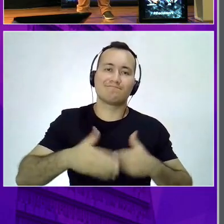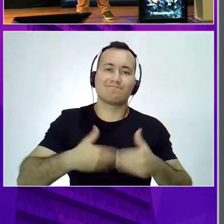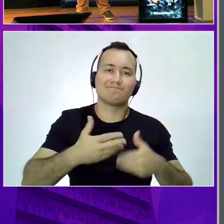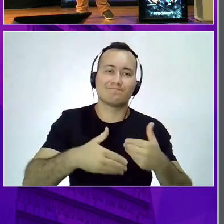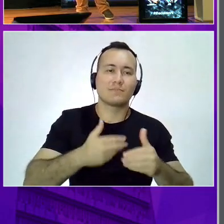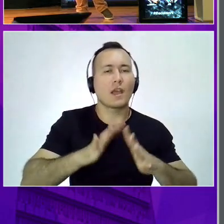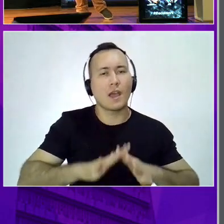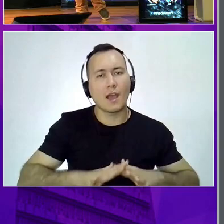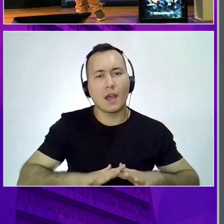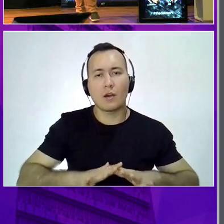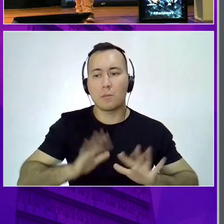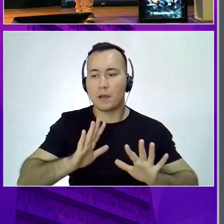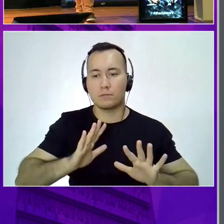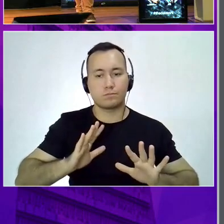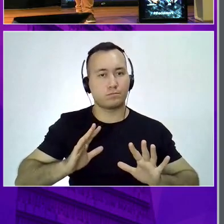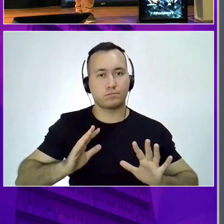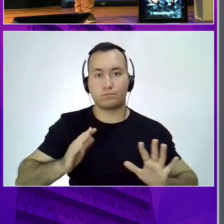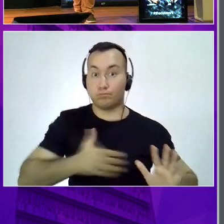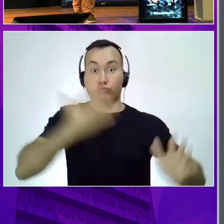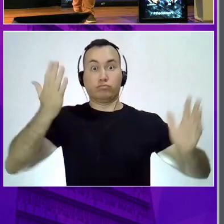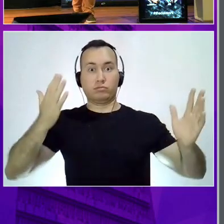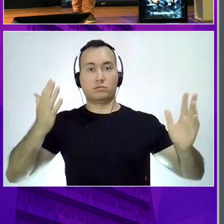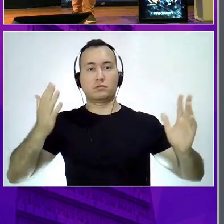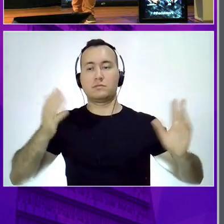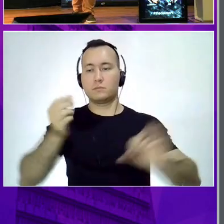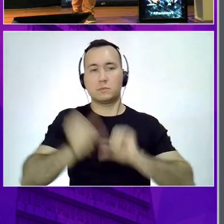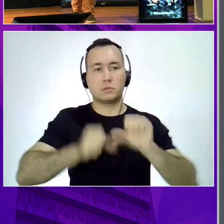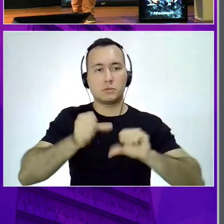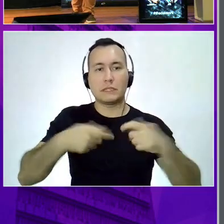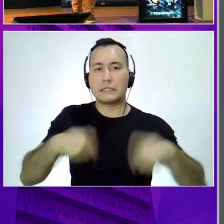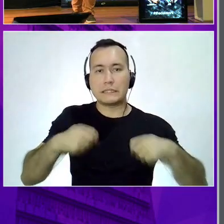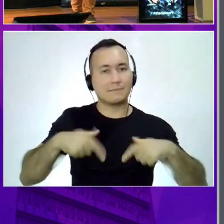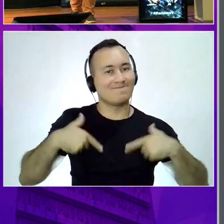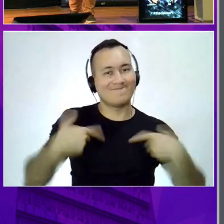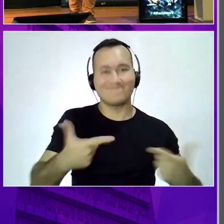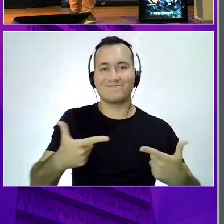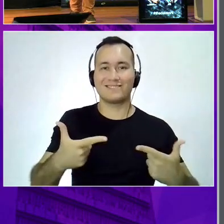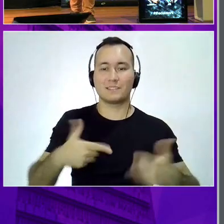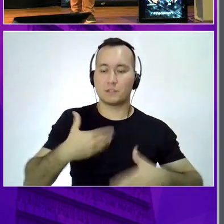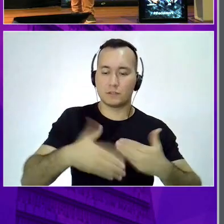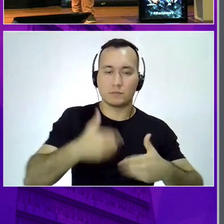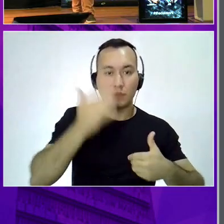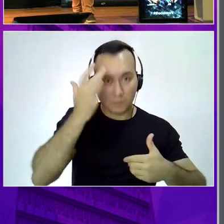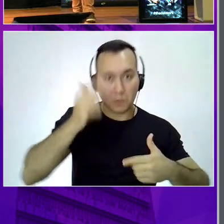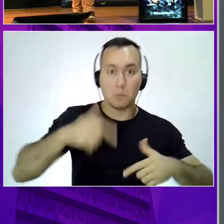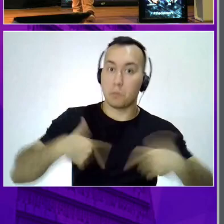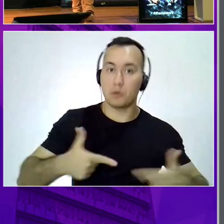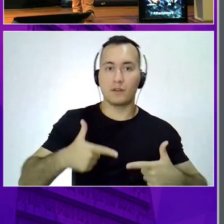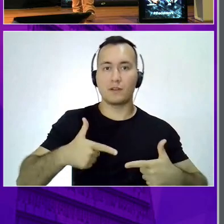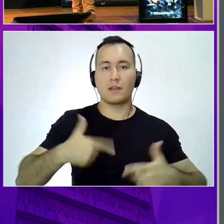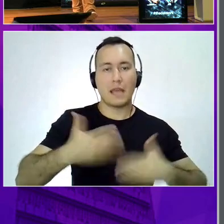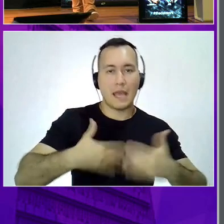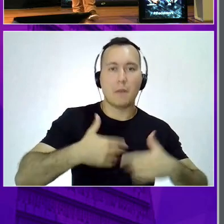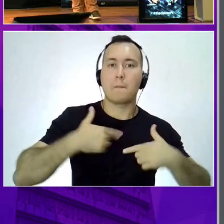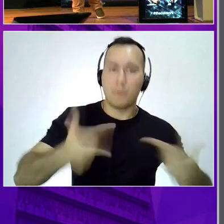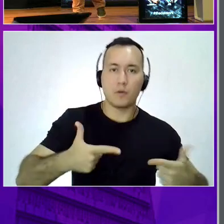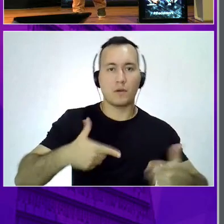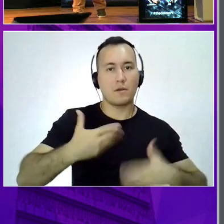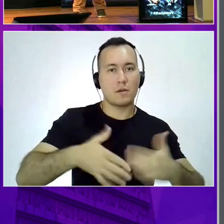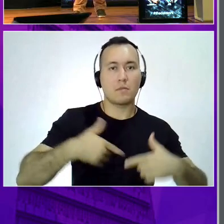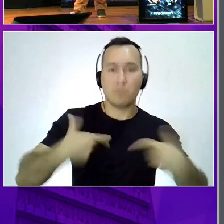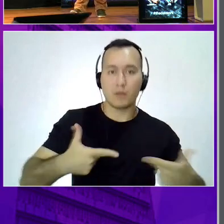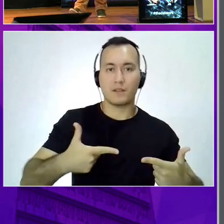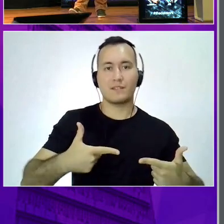está, muito mais fácil, né? Ficar sentado, fazer a mesma coisa. E você geralmente está lá na organização para